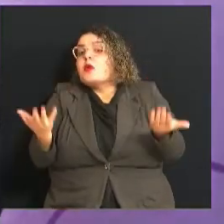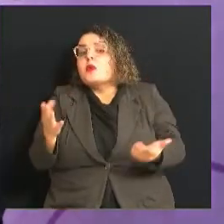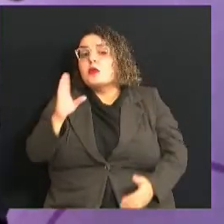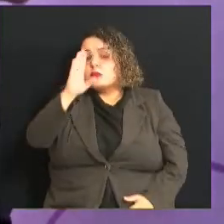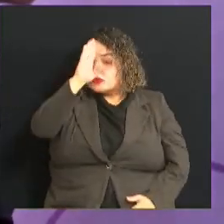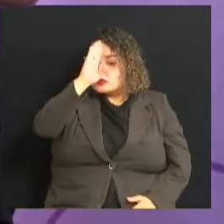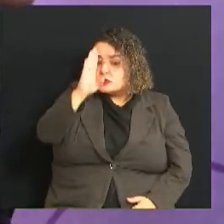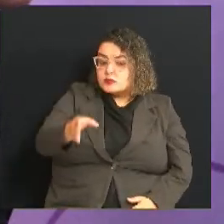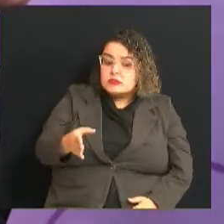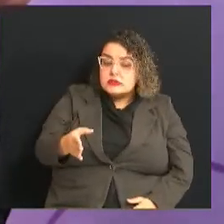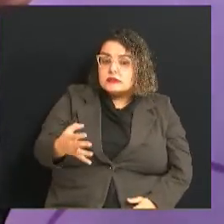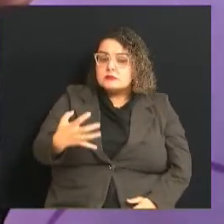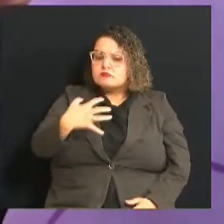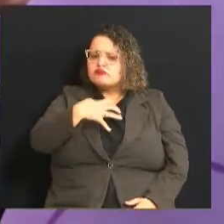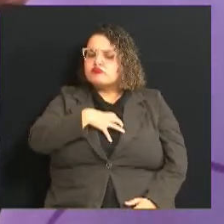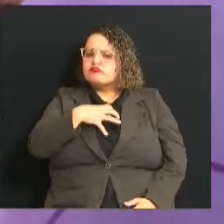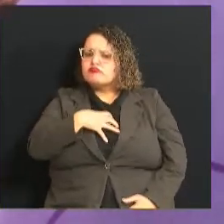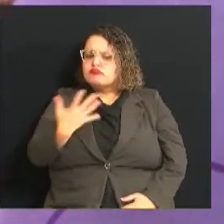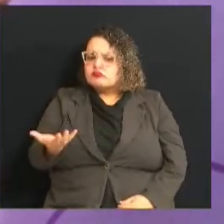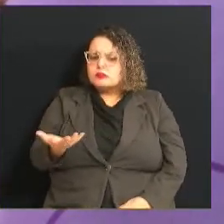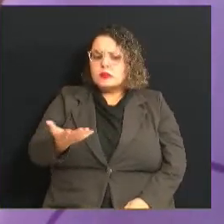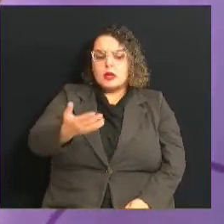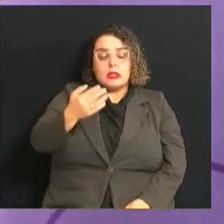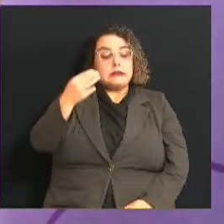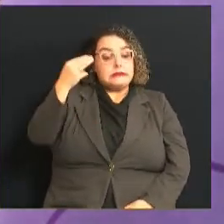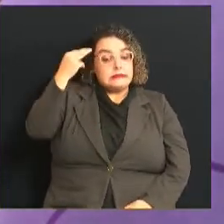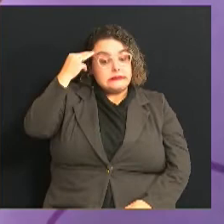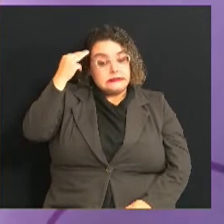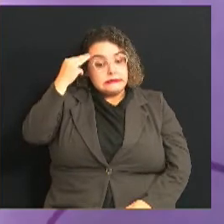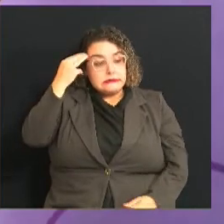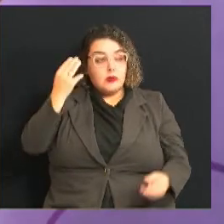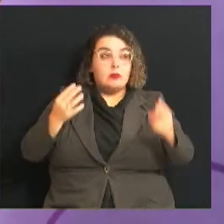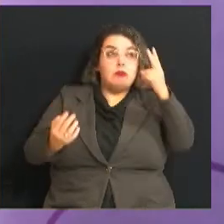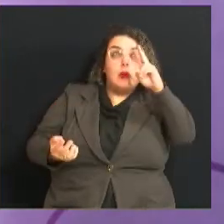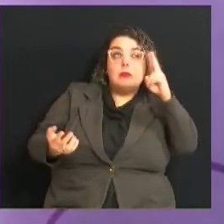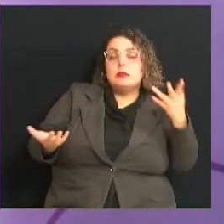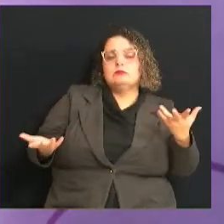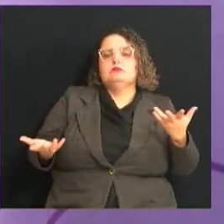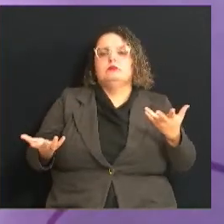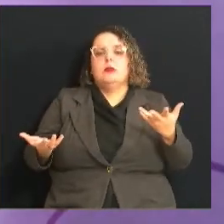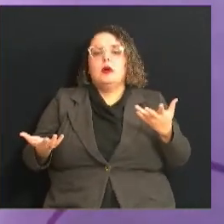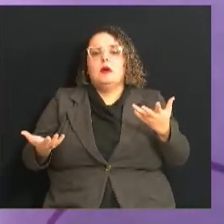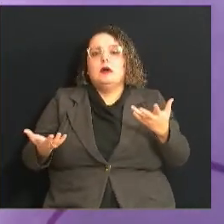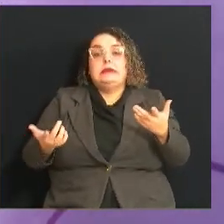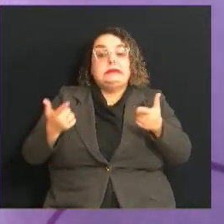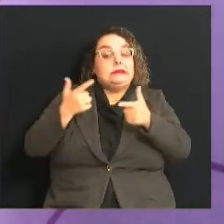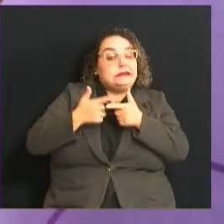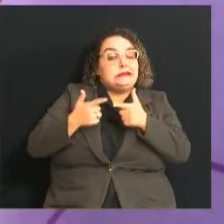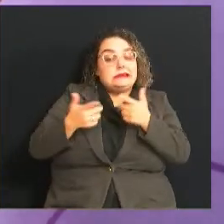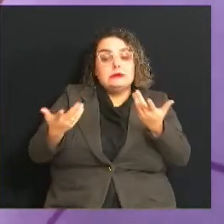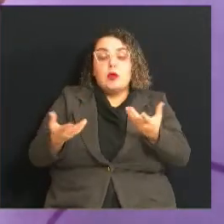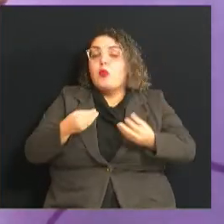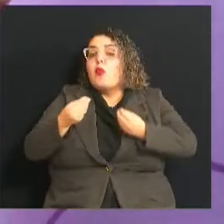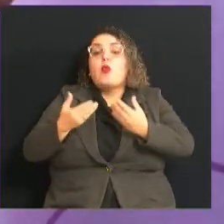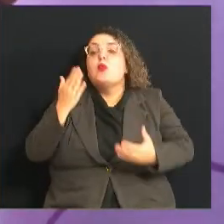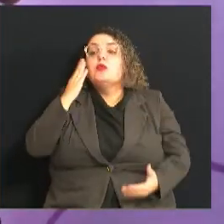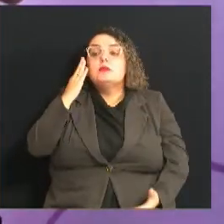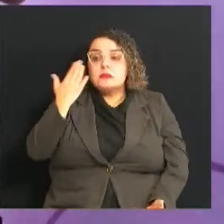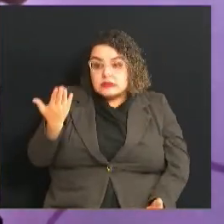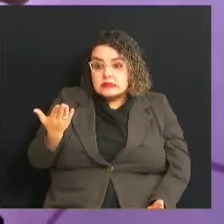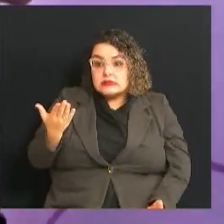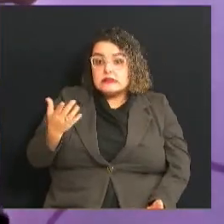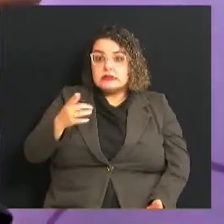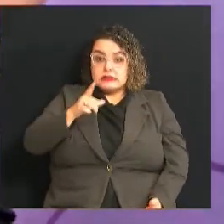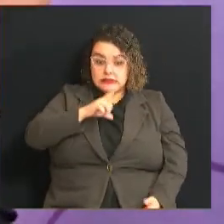sintomas, doutora, de que a memória, a lembrança, enfim, está com algum problema? Dá para saber o que